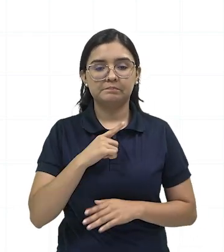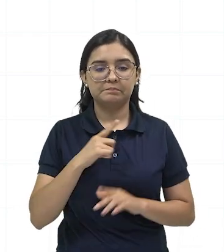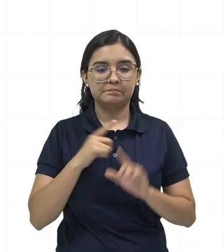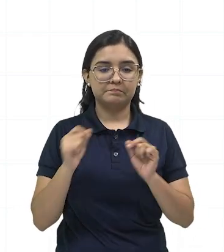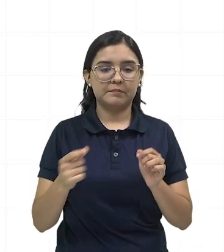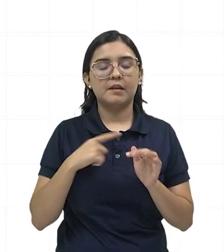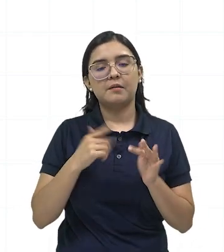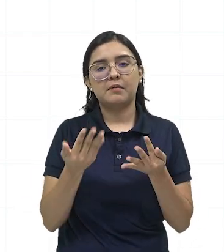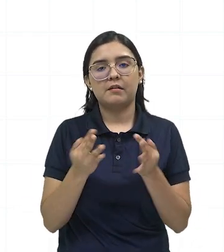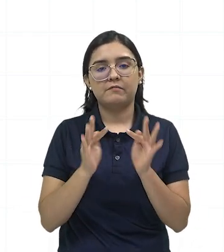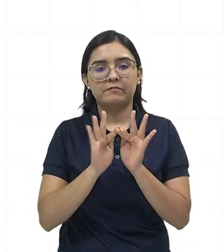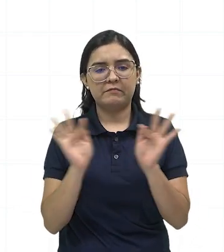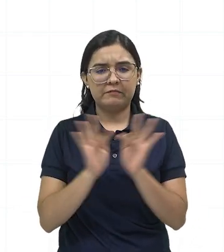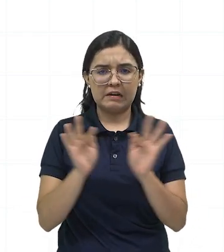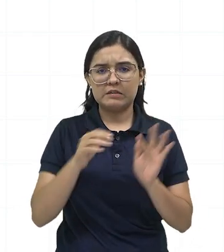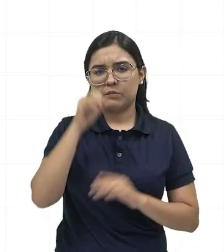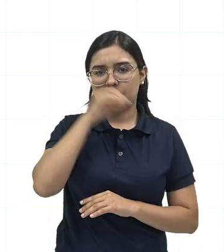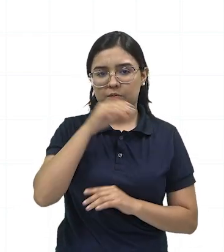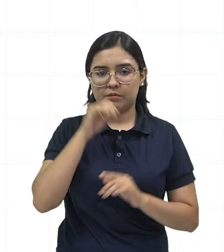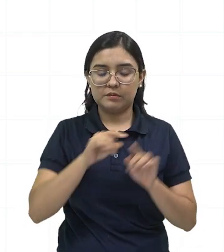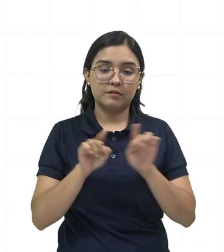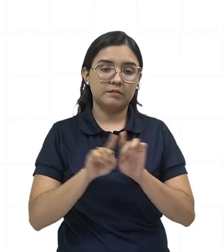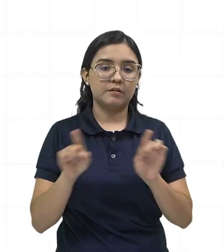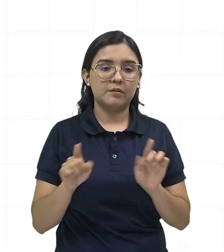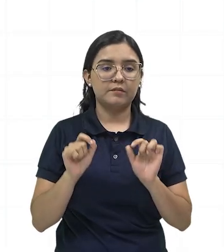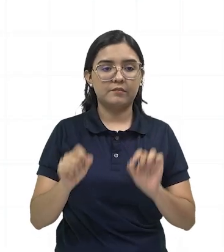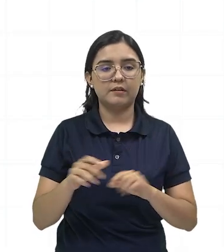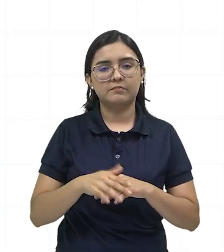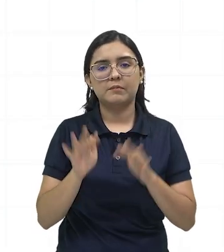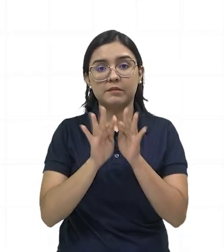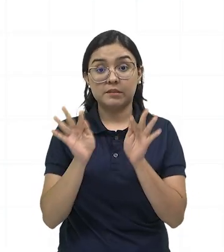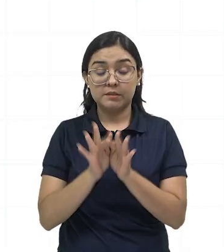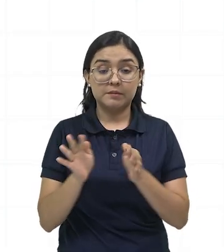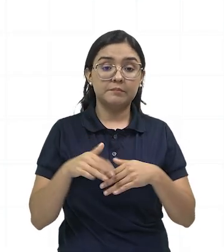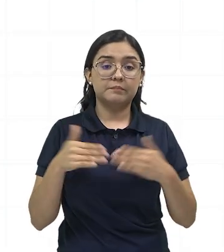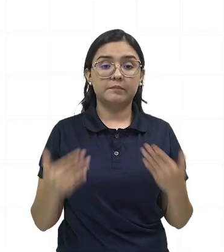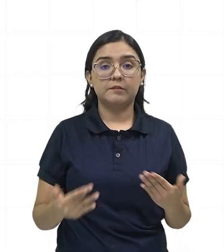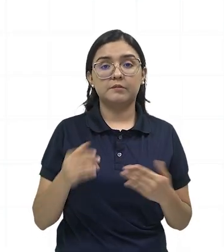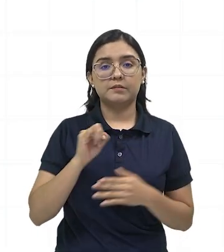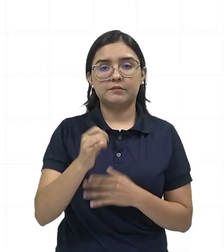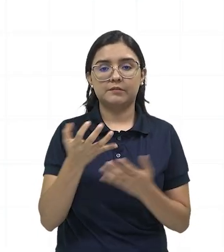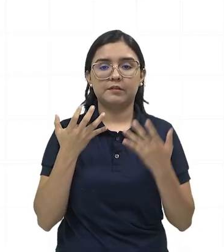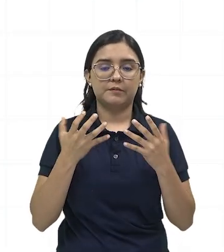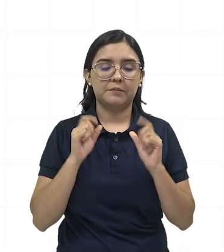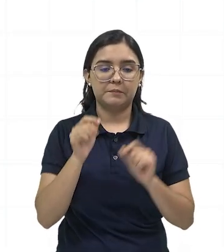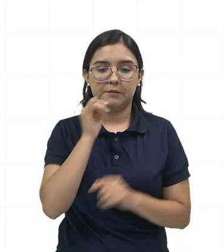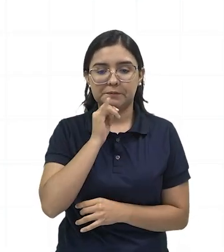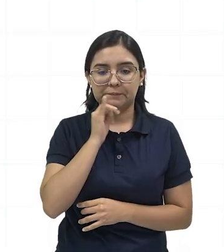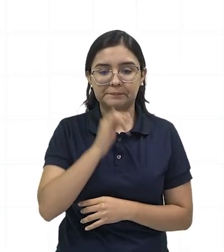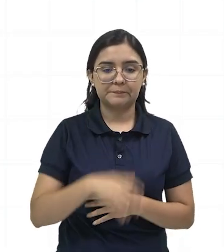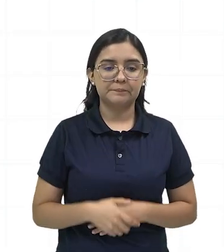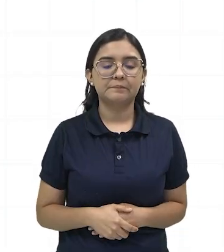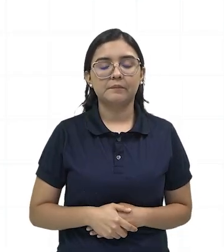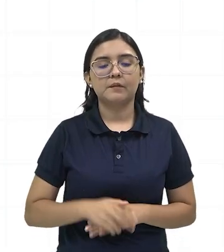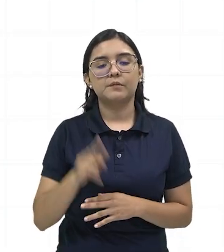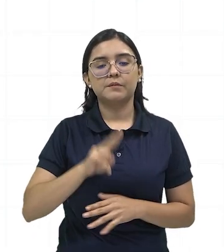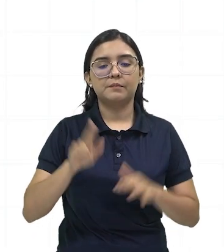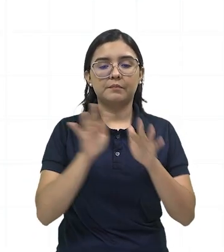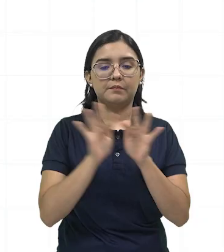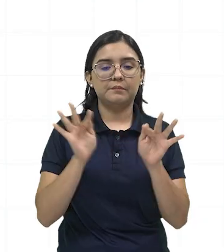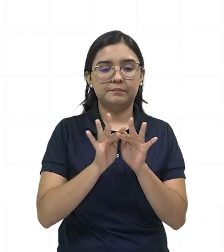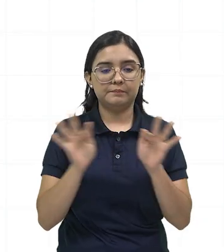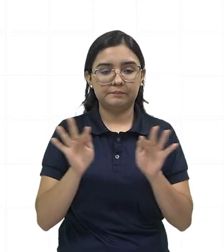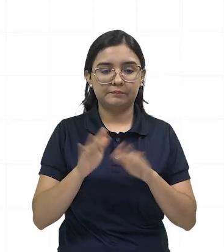suavizar uma mensagem grosseira ou chocante. Então, você quer utilizar uma frase